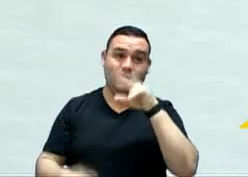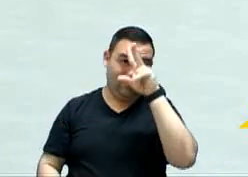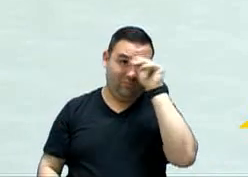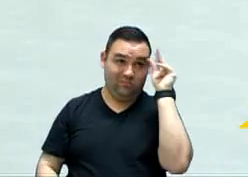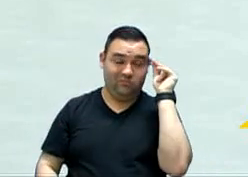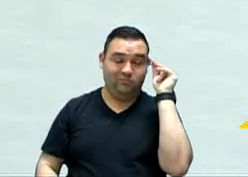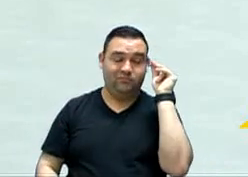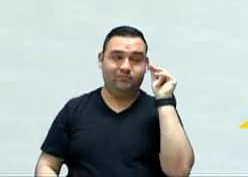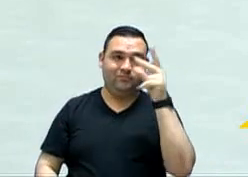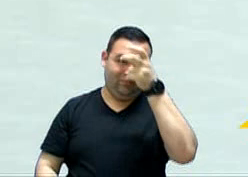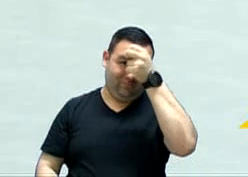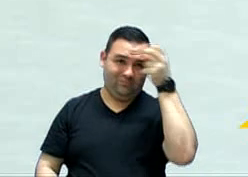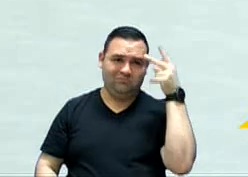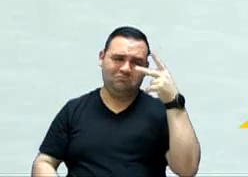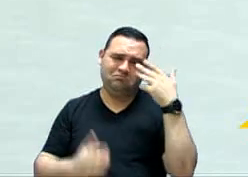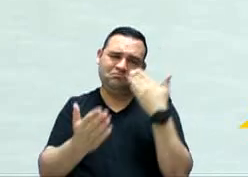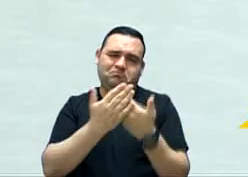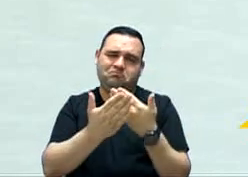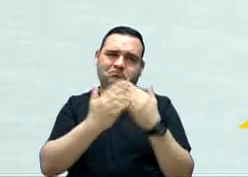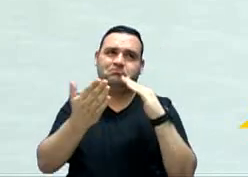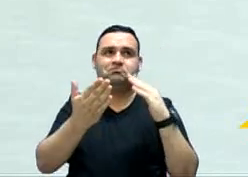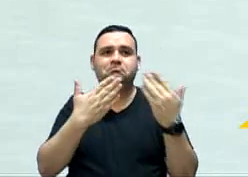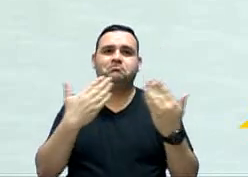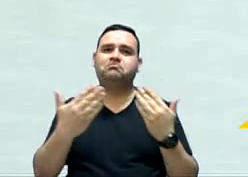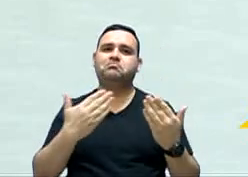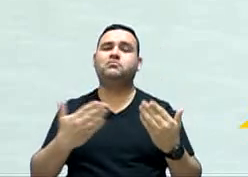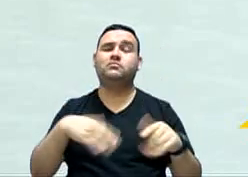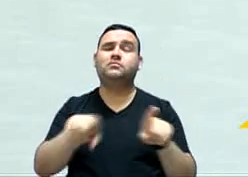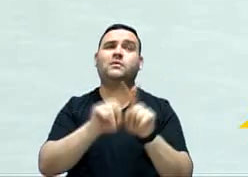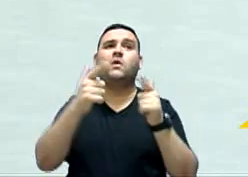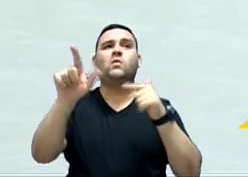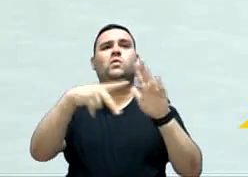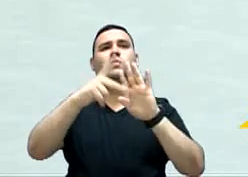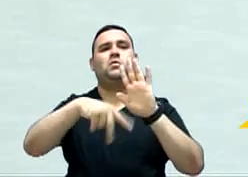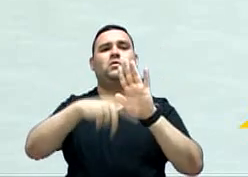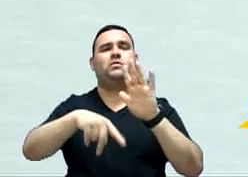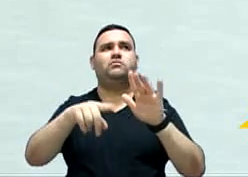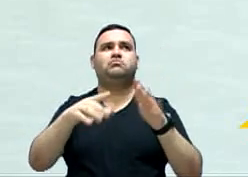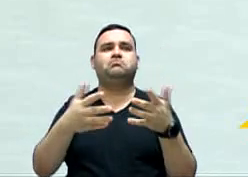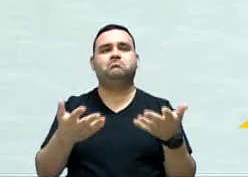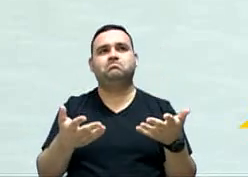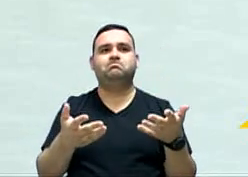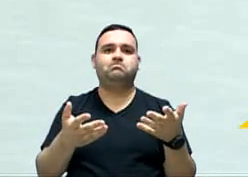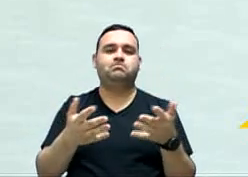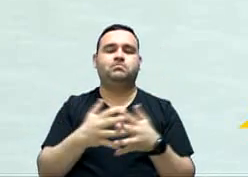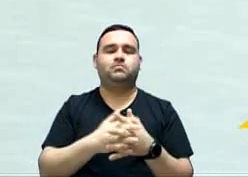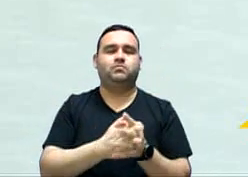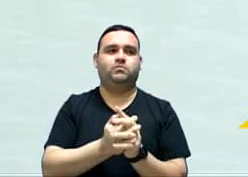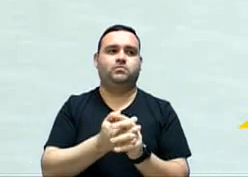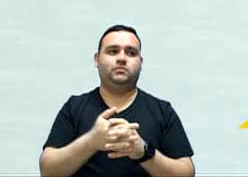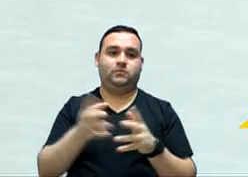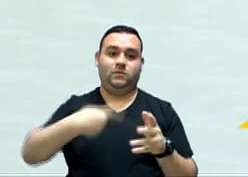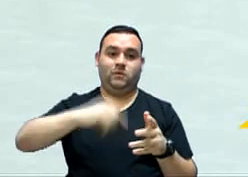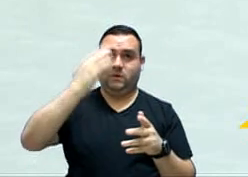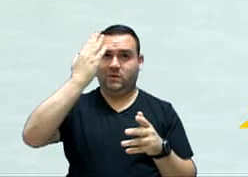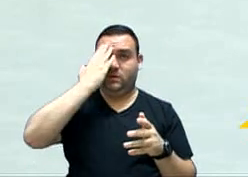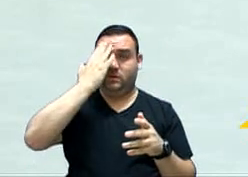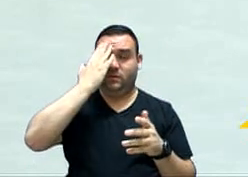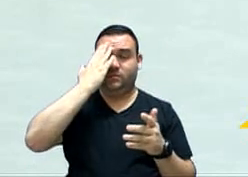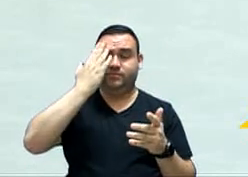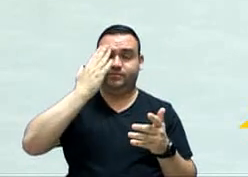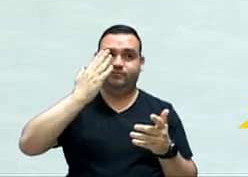está analisando, né? E outros projetos que, na verdade, a gente sabe